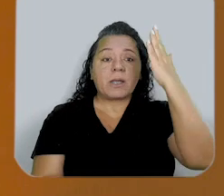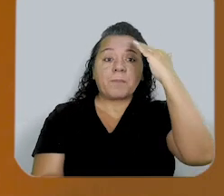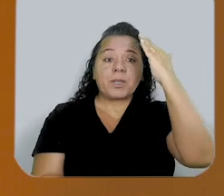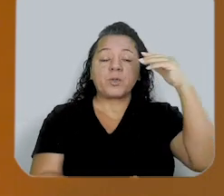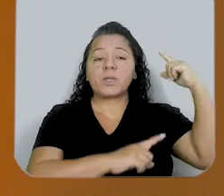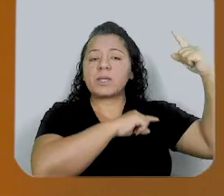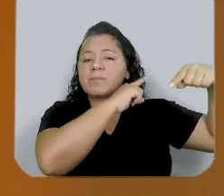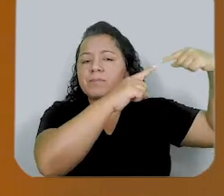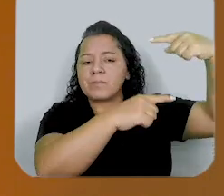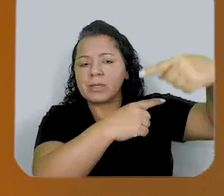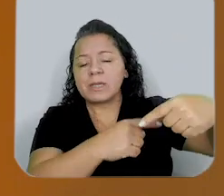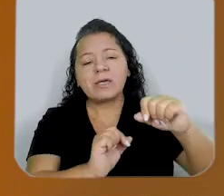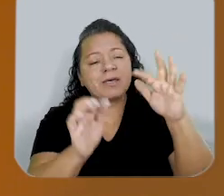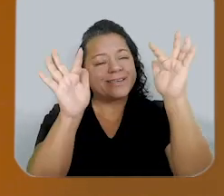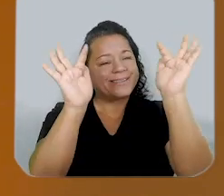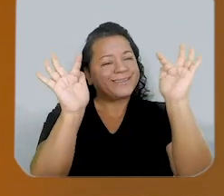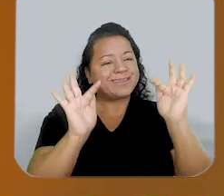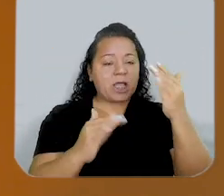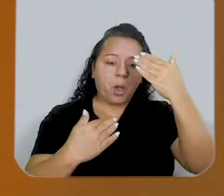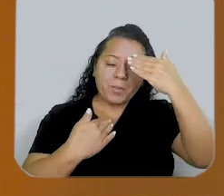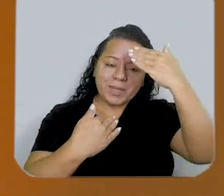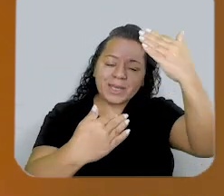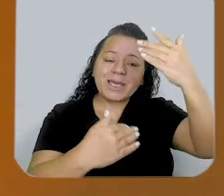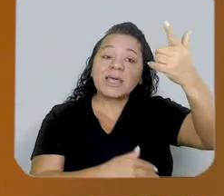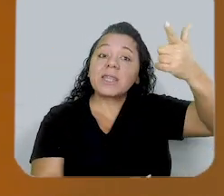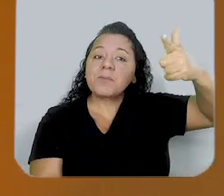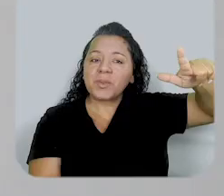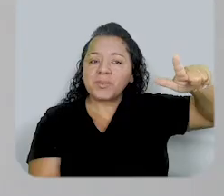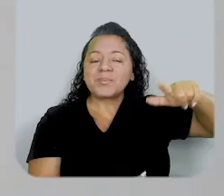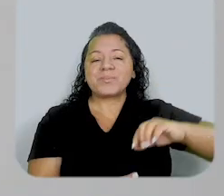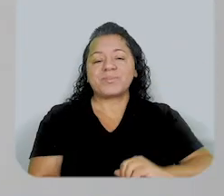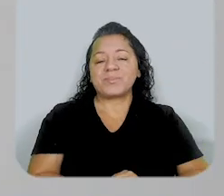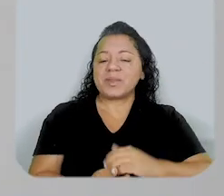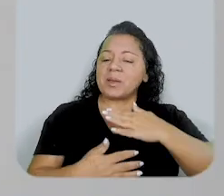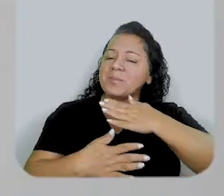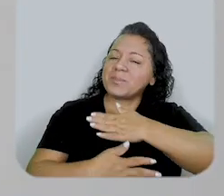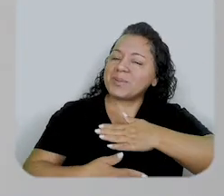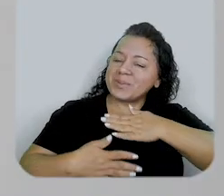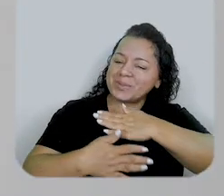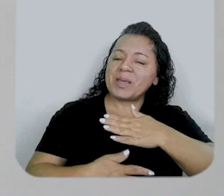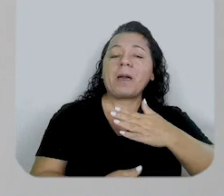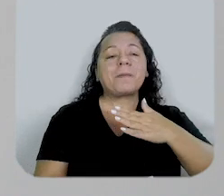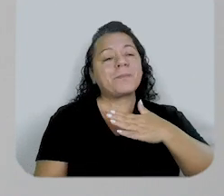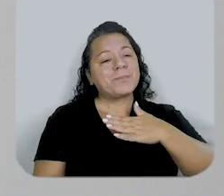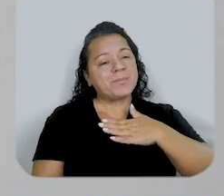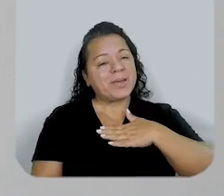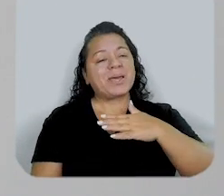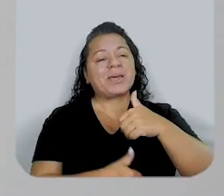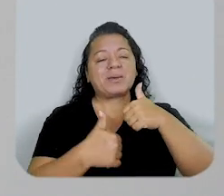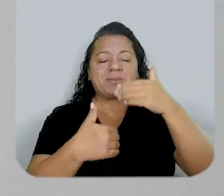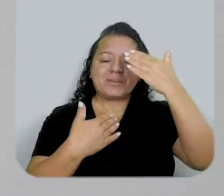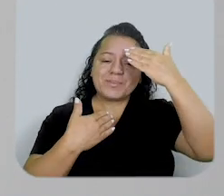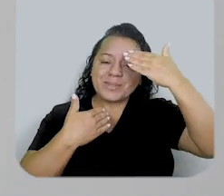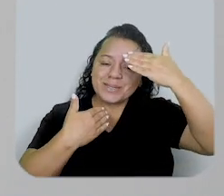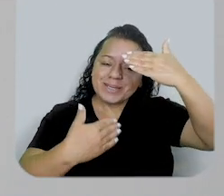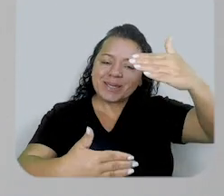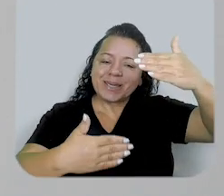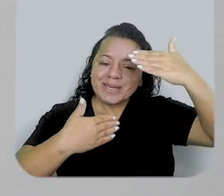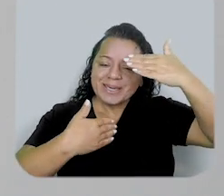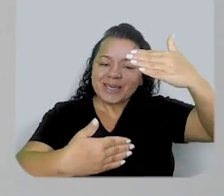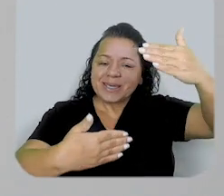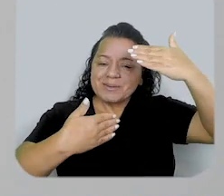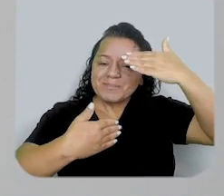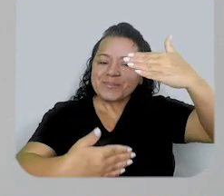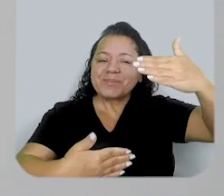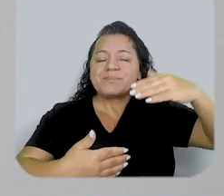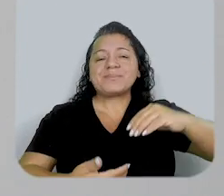Então, fico muito feliz. Muito obrigado e até a próxima. O prazer é meu, Juraci. Muito obrigada